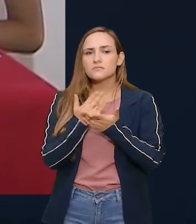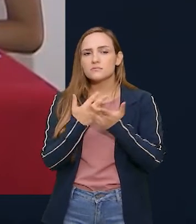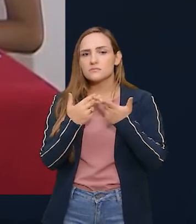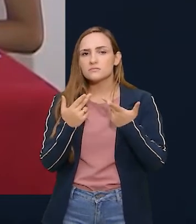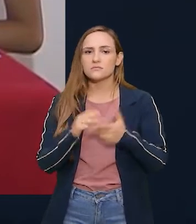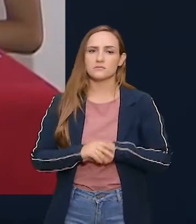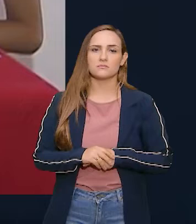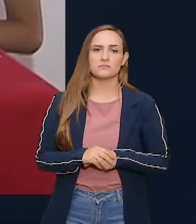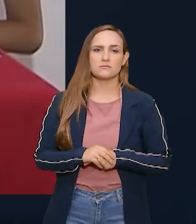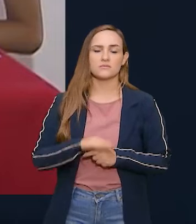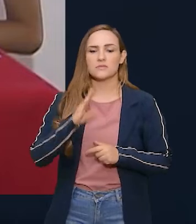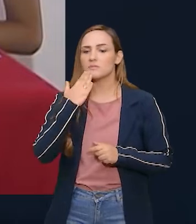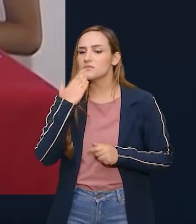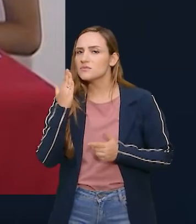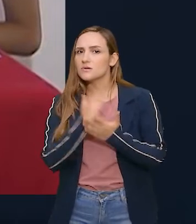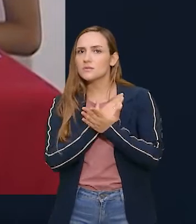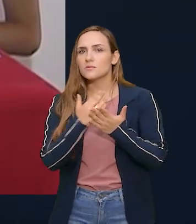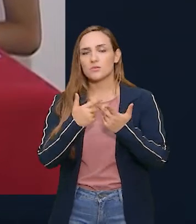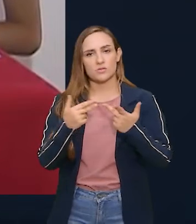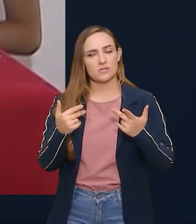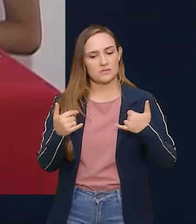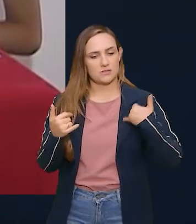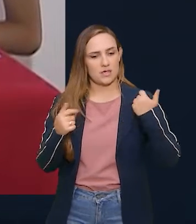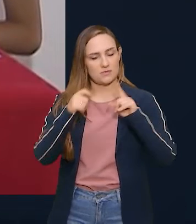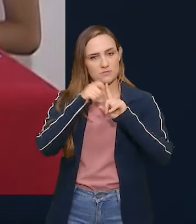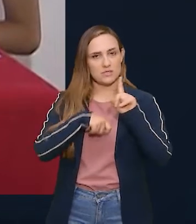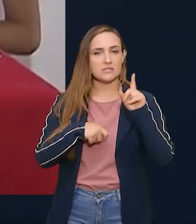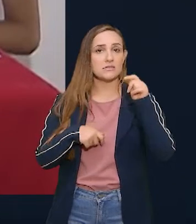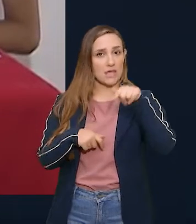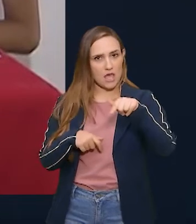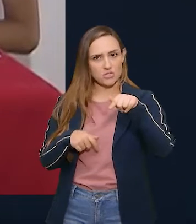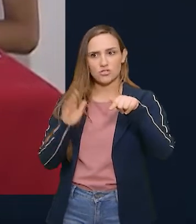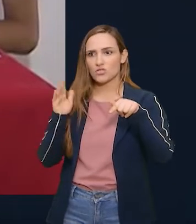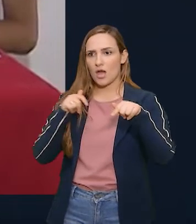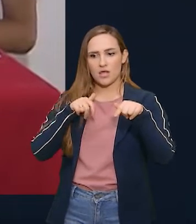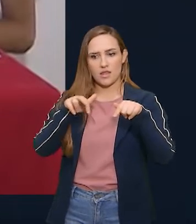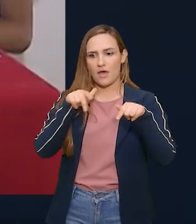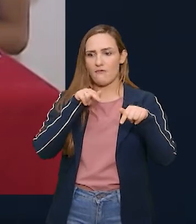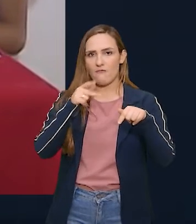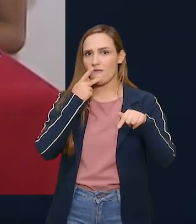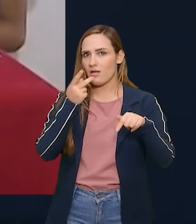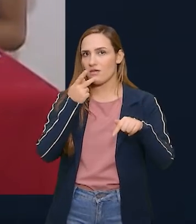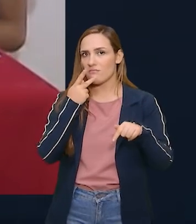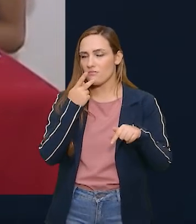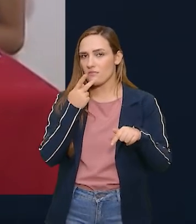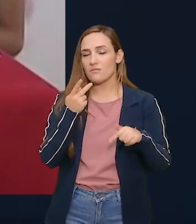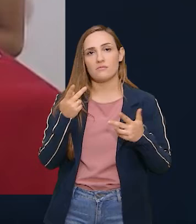gesticular algumas coisas. Ela já pedia algumas coisas. Com 7 meses, ela começou a